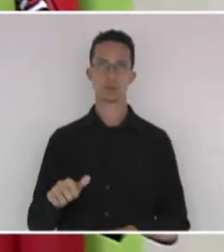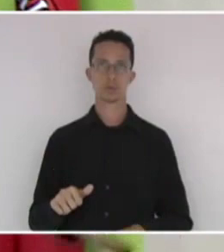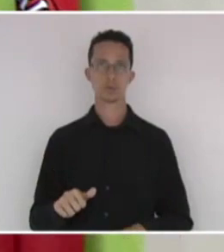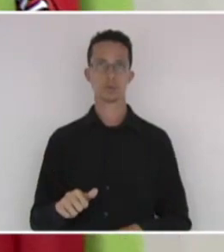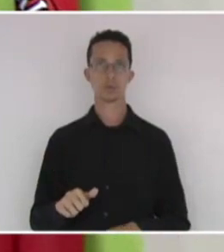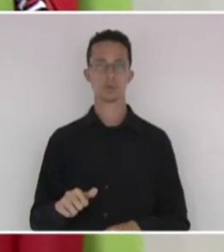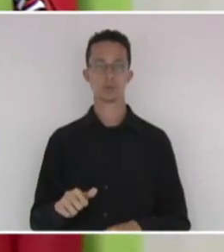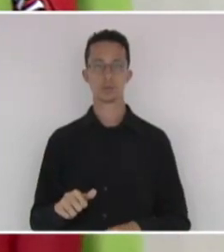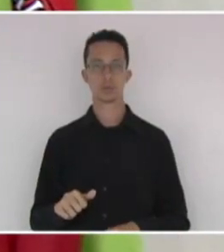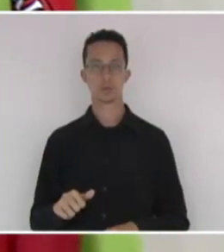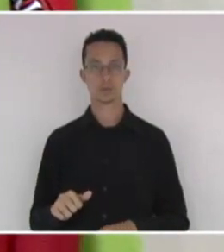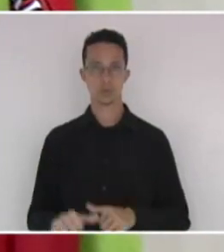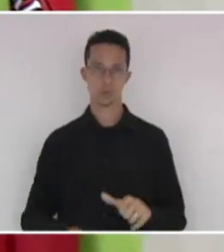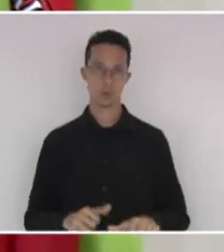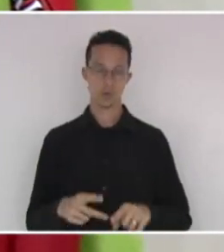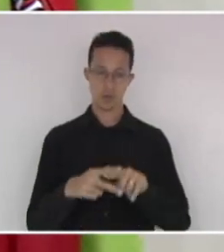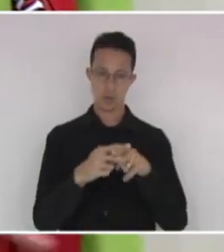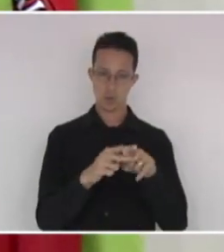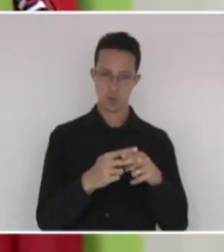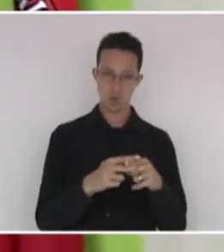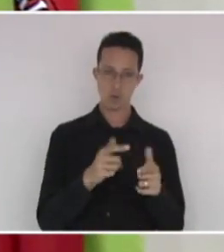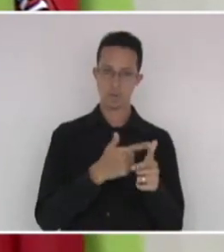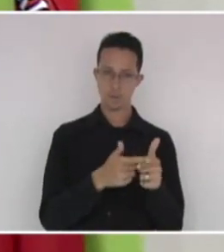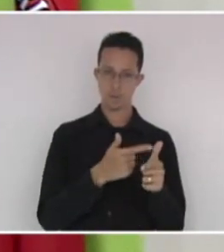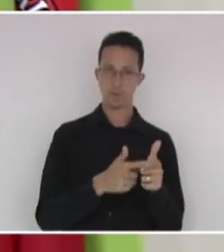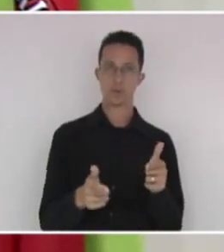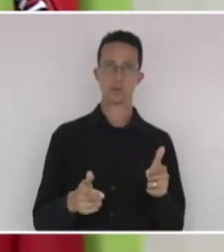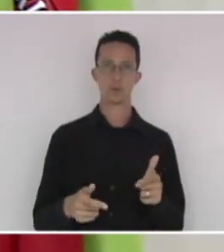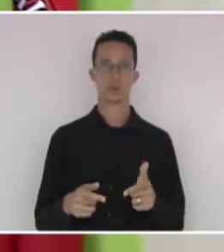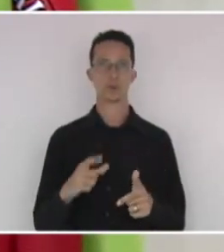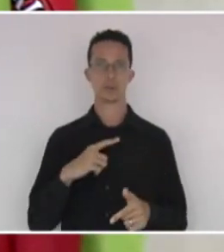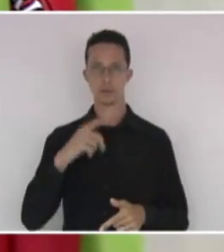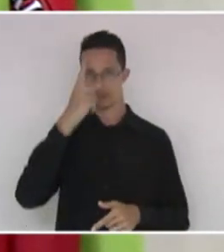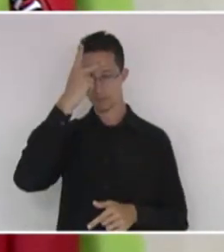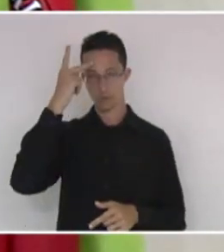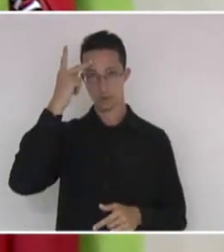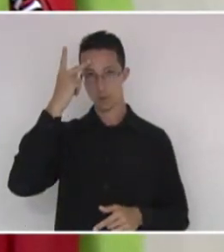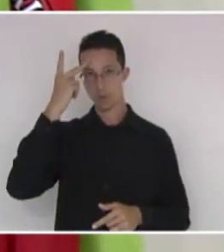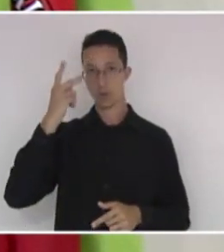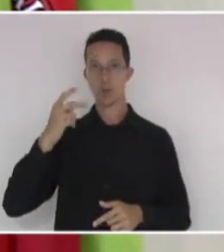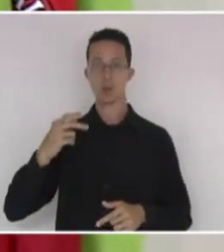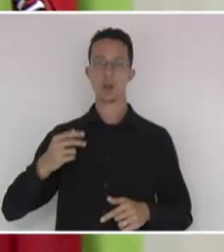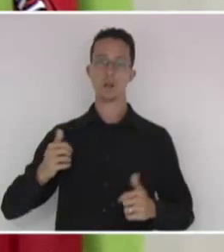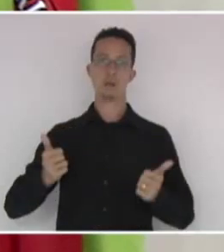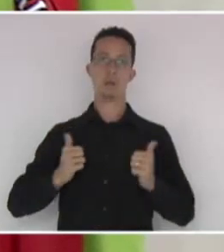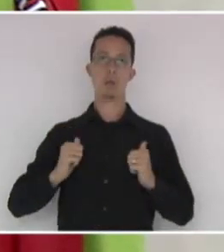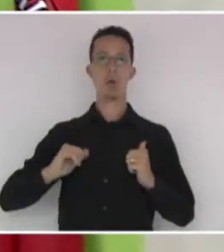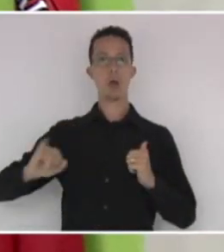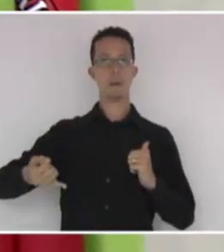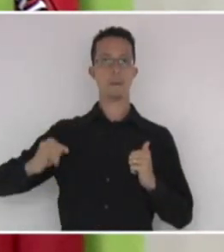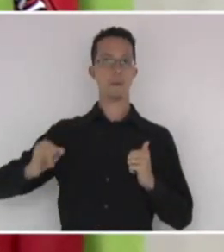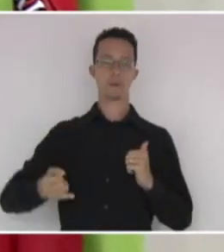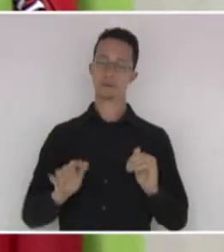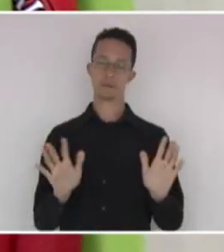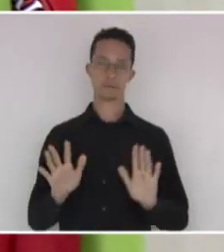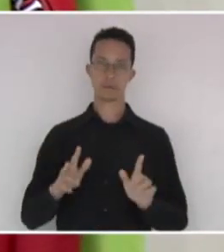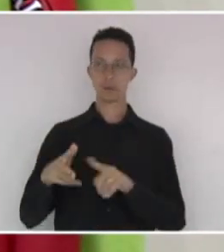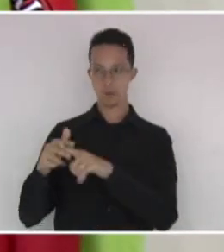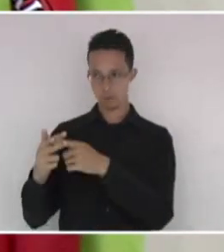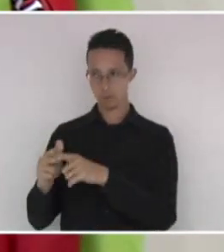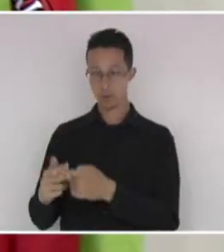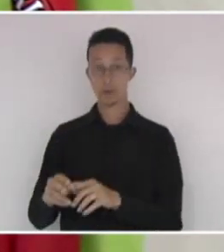corrijam distorções, privilégios, mas manter a previdência pública, manter o sistema